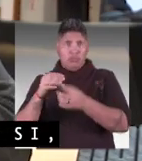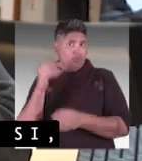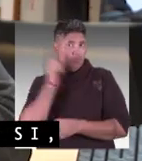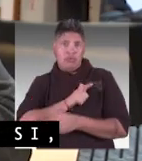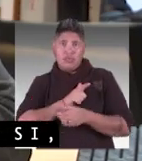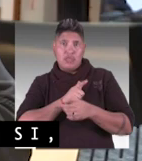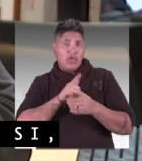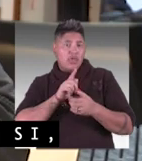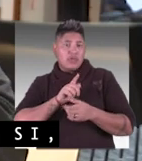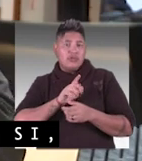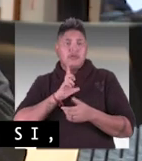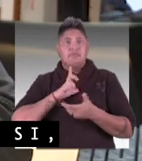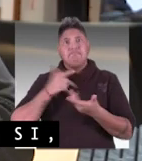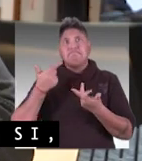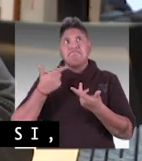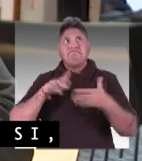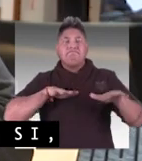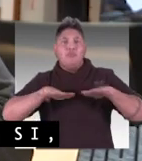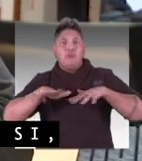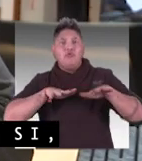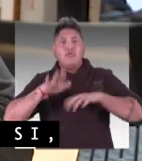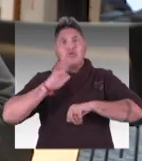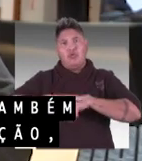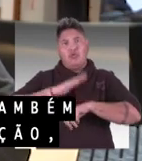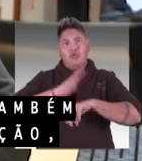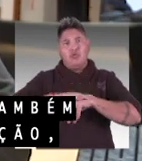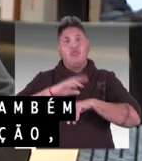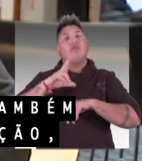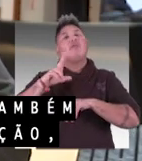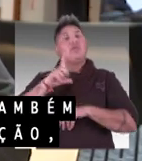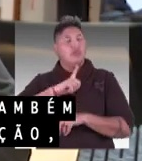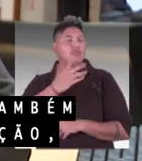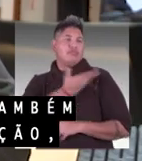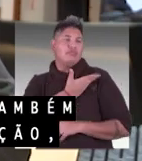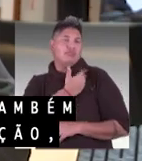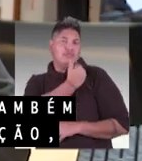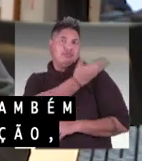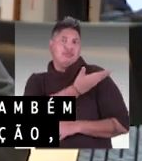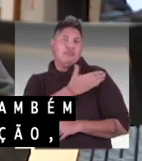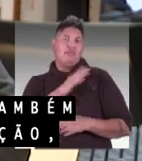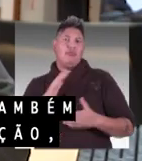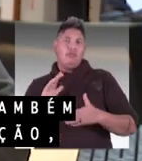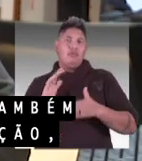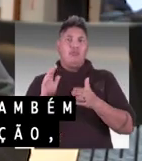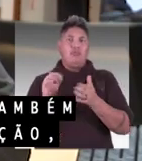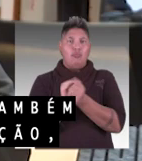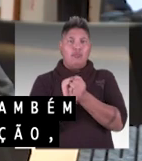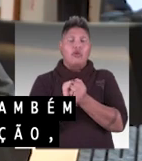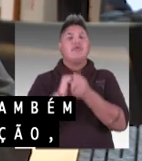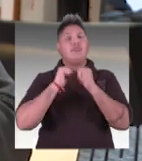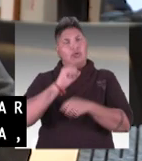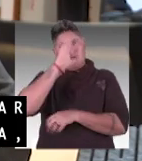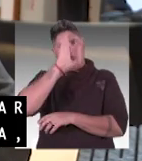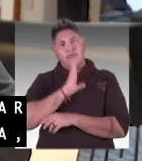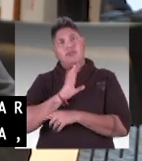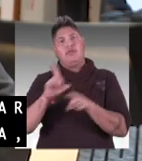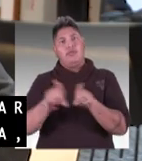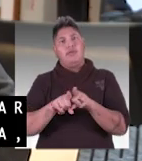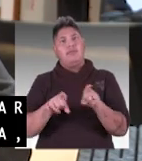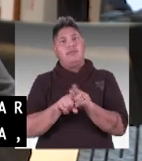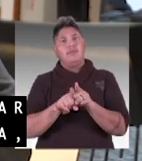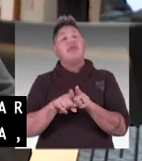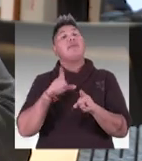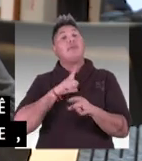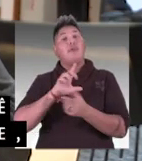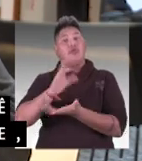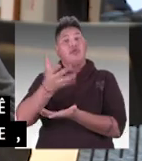fazer a sua locomoção por si. O acompanhante pode também se valer dessa isenção. Você vai poder sacar o